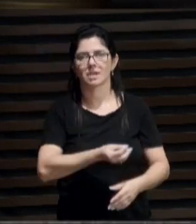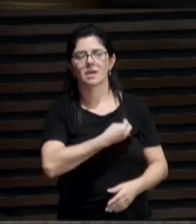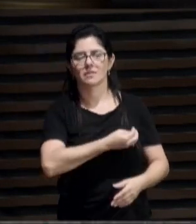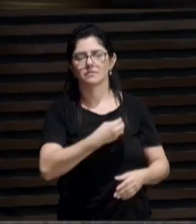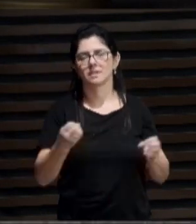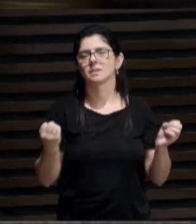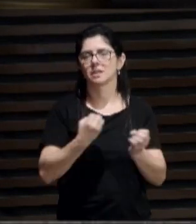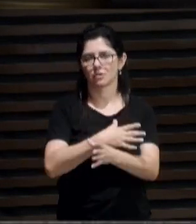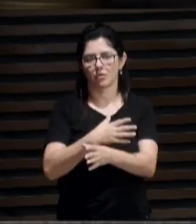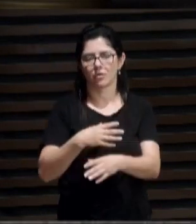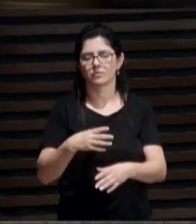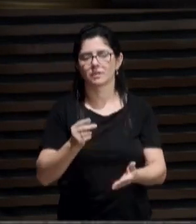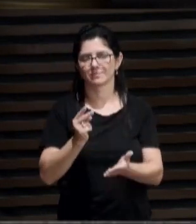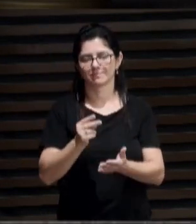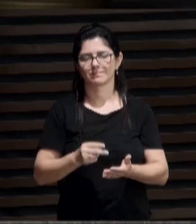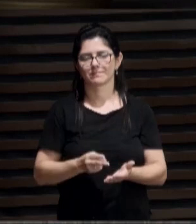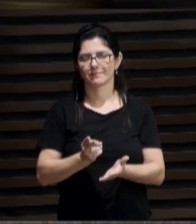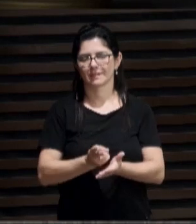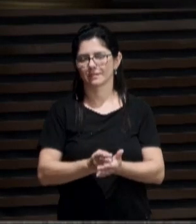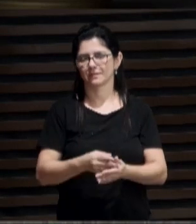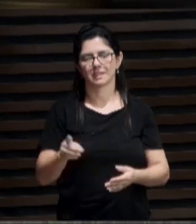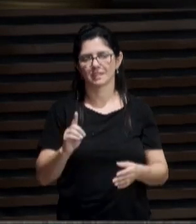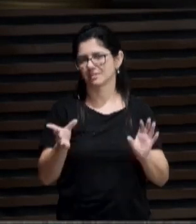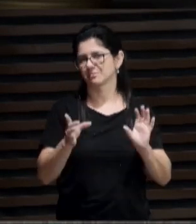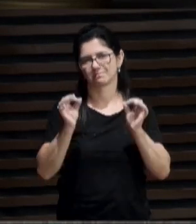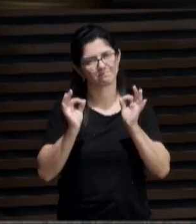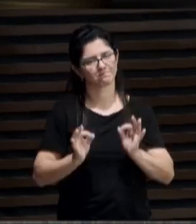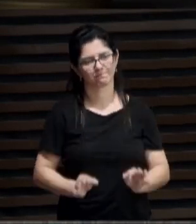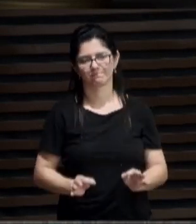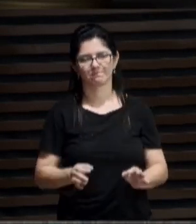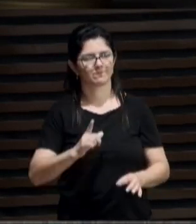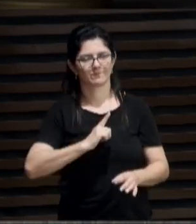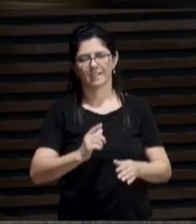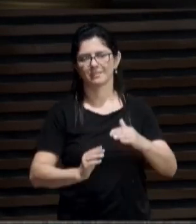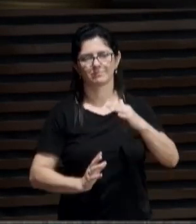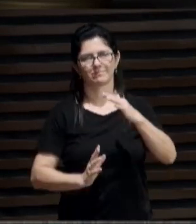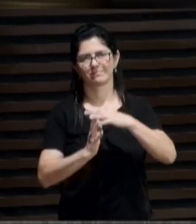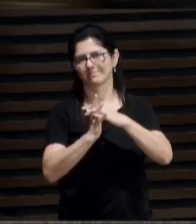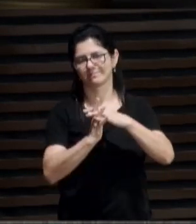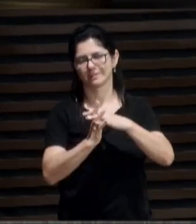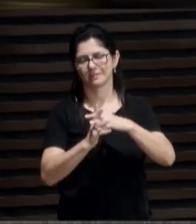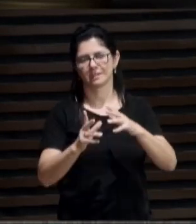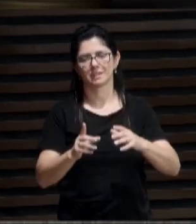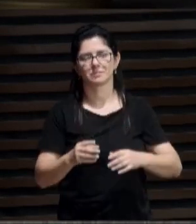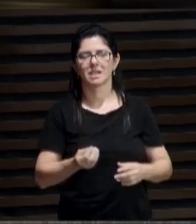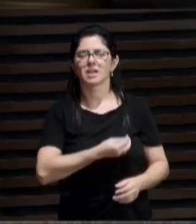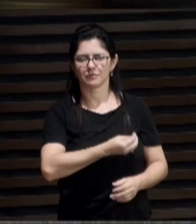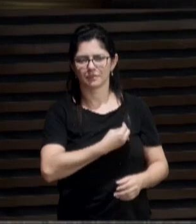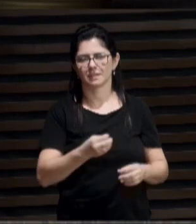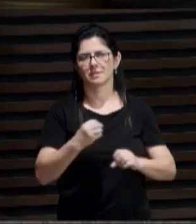sua imperfeição, mesmo nas suas limitações, é uma vida para glorificar a